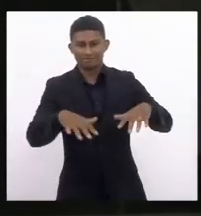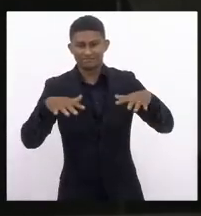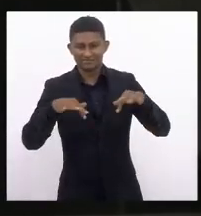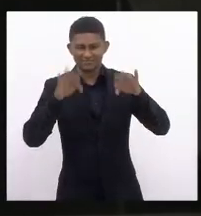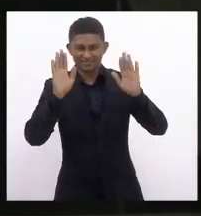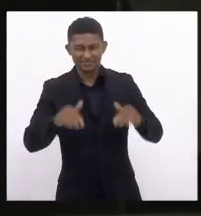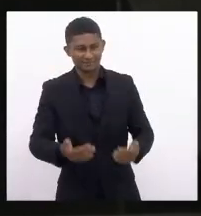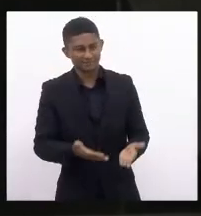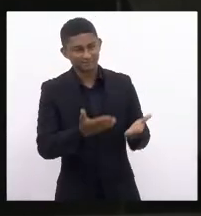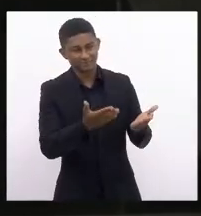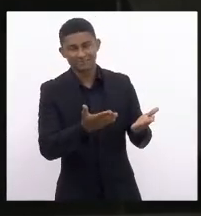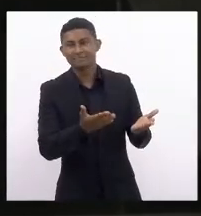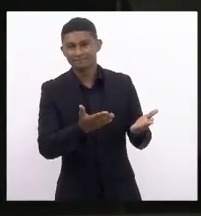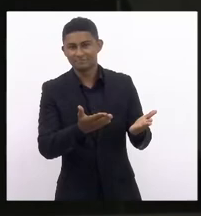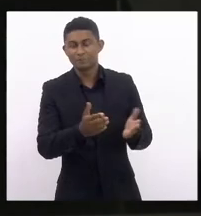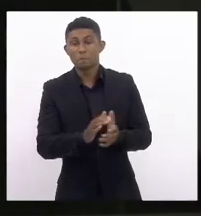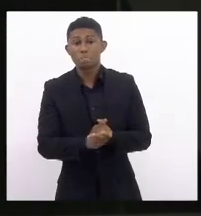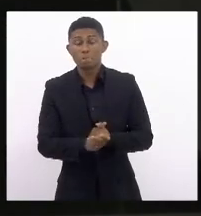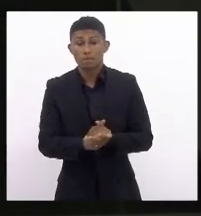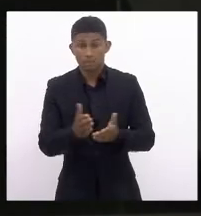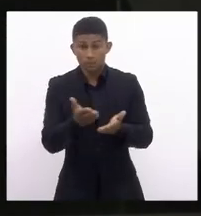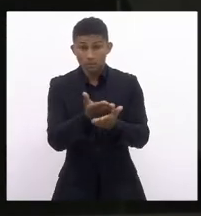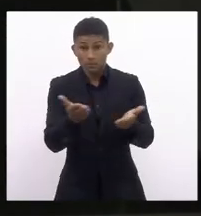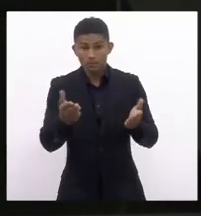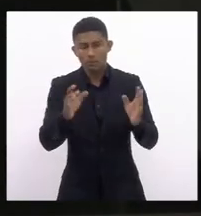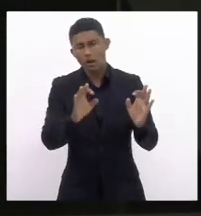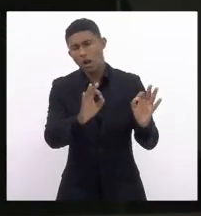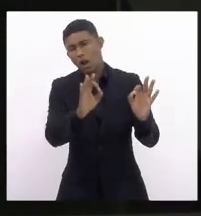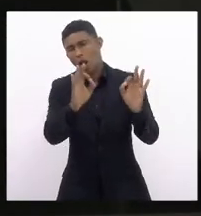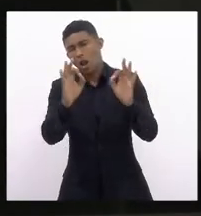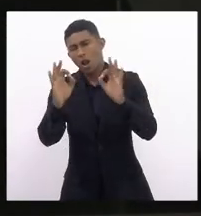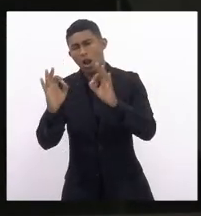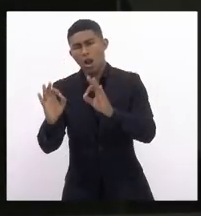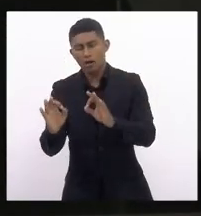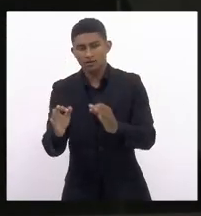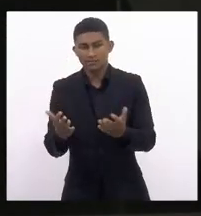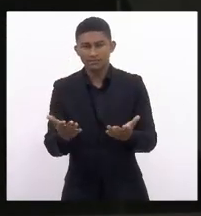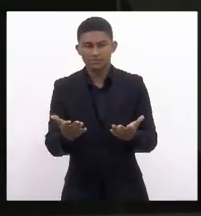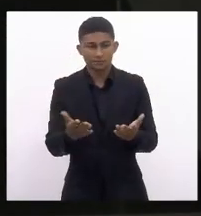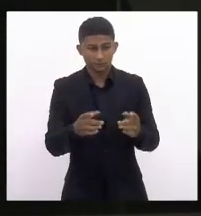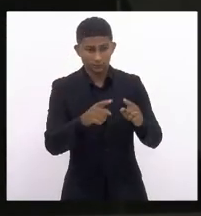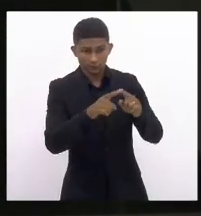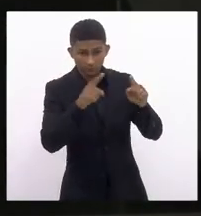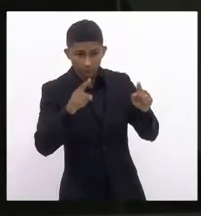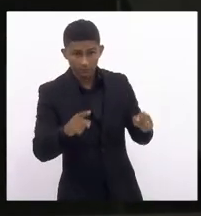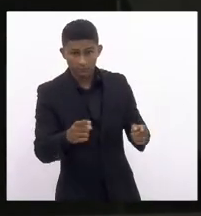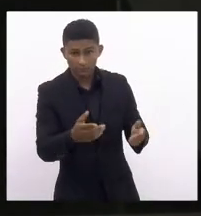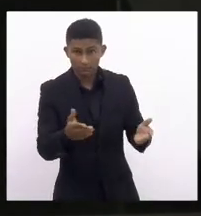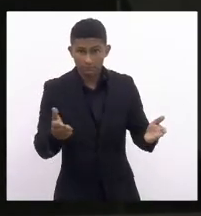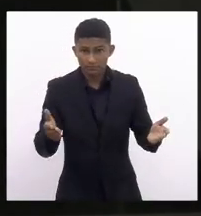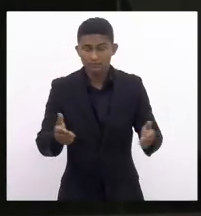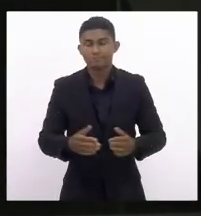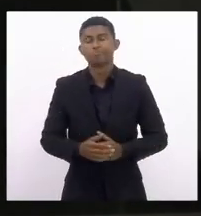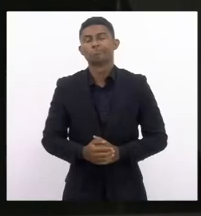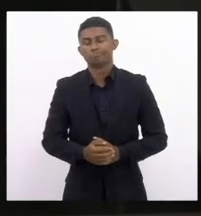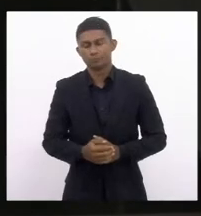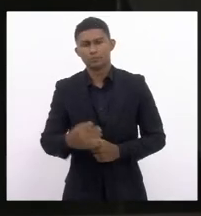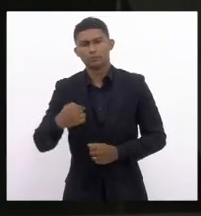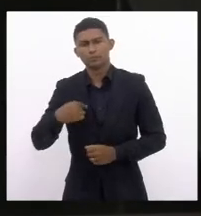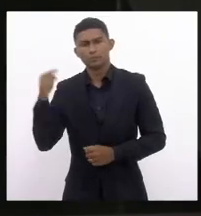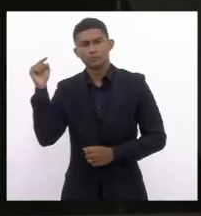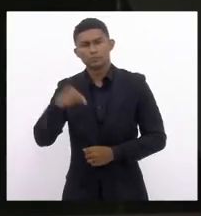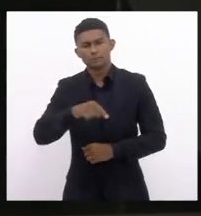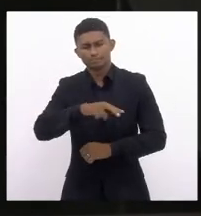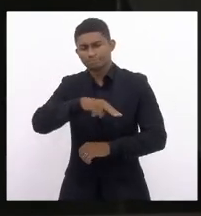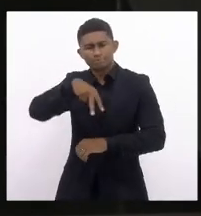Senhoras e senhores que estão assistindo a TV Alerge, funcionários, eu vim aqui hoje,